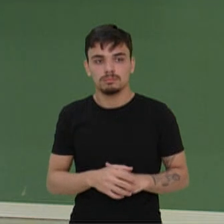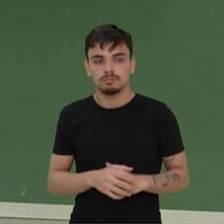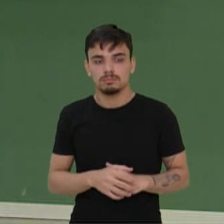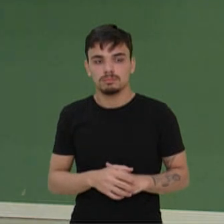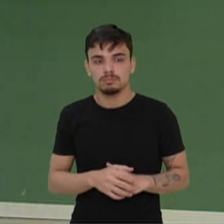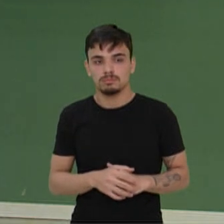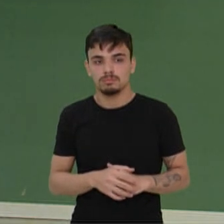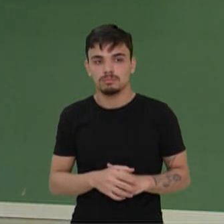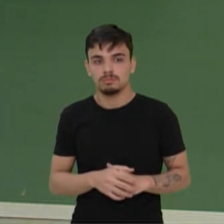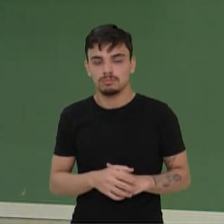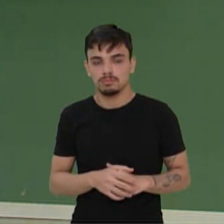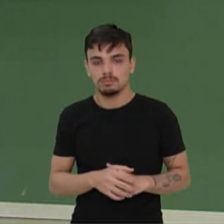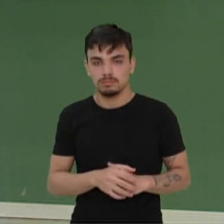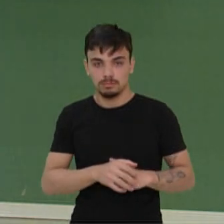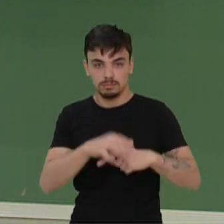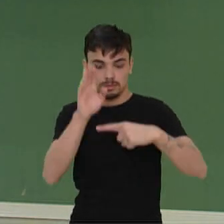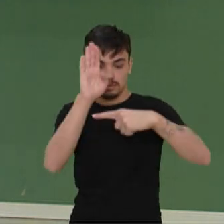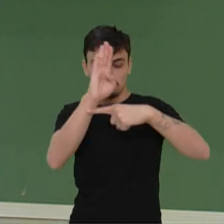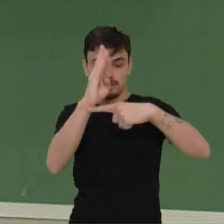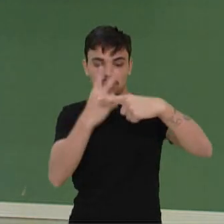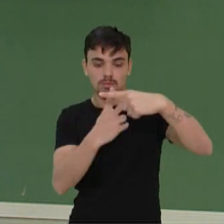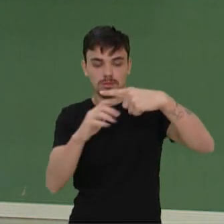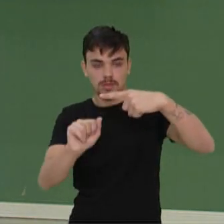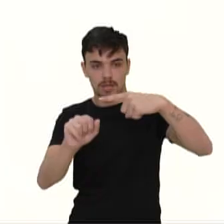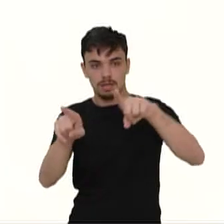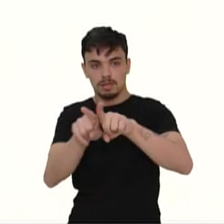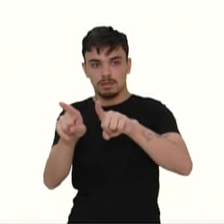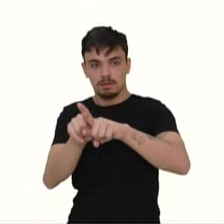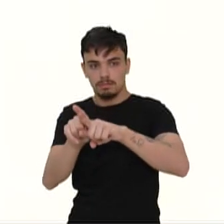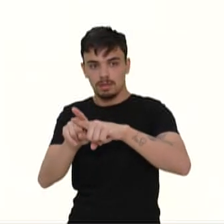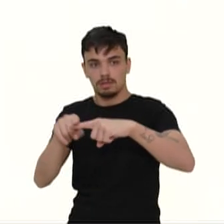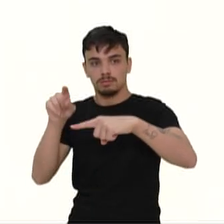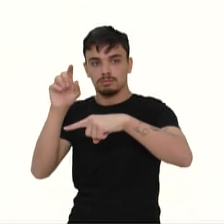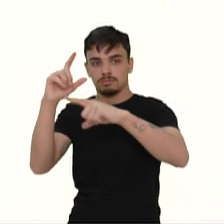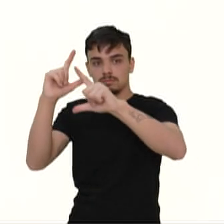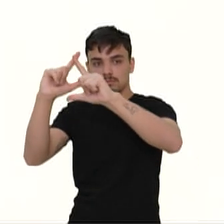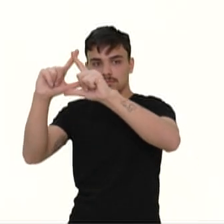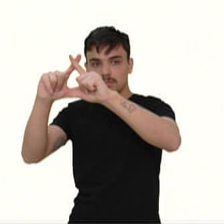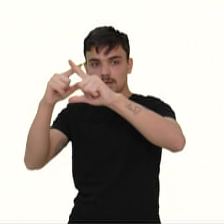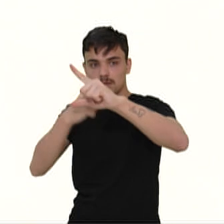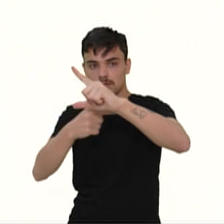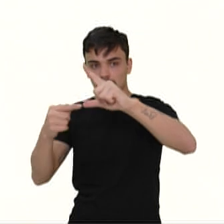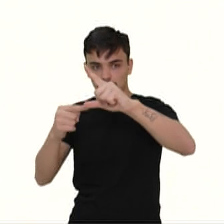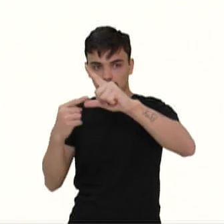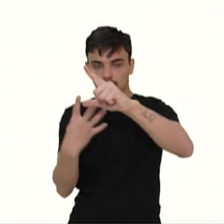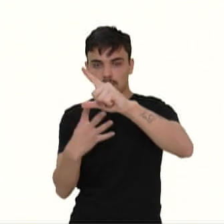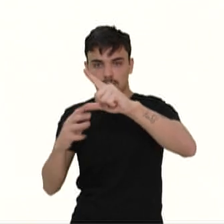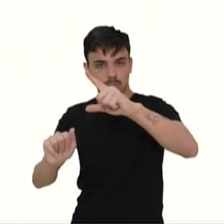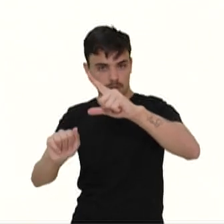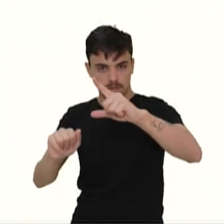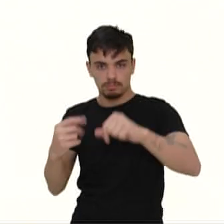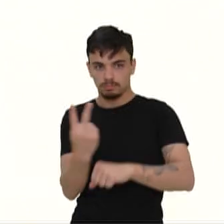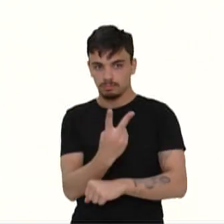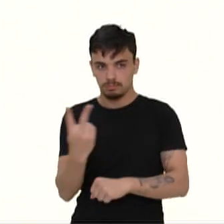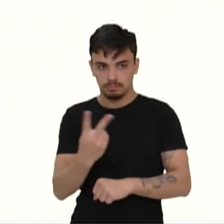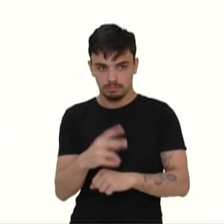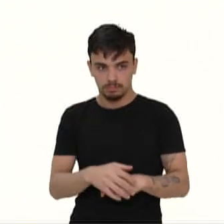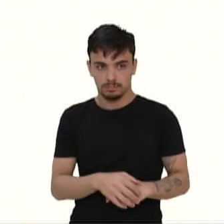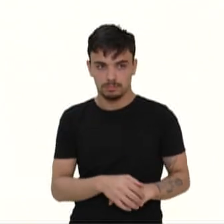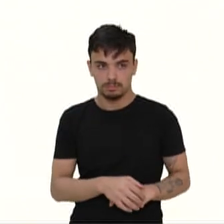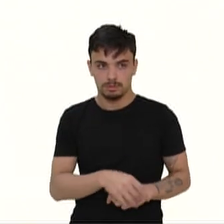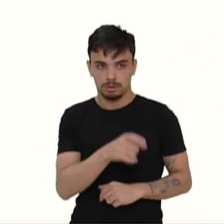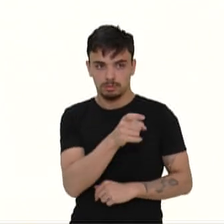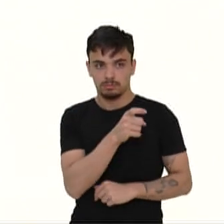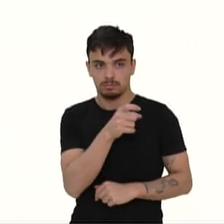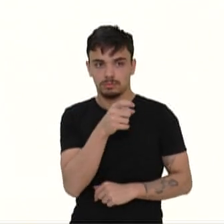b sobre 2a e a coordenada y do vértice é dado por menos delta sobre 4a, ok? Anote isso aí.